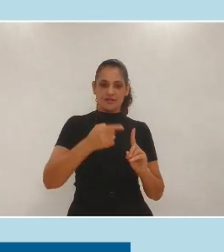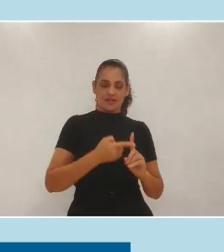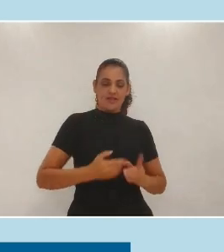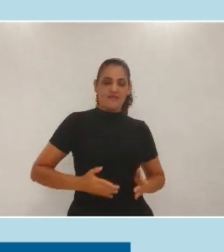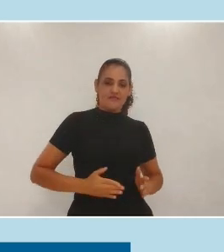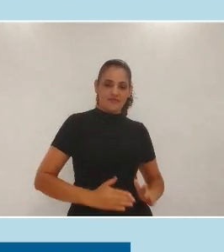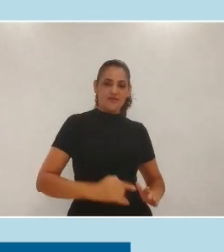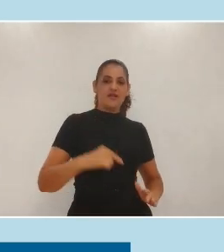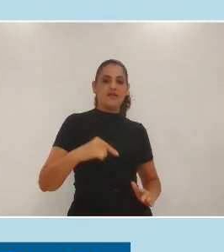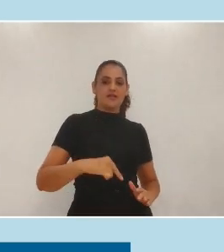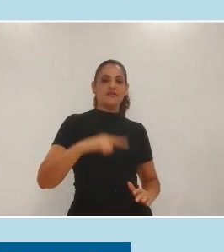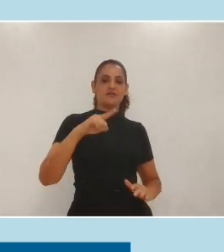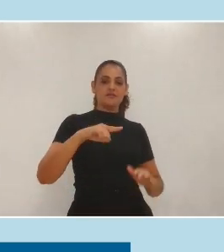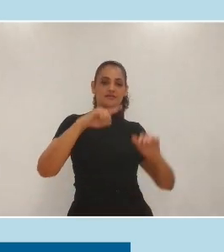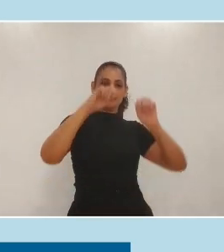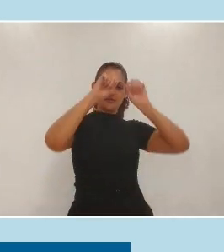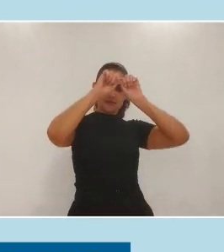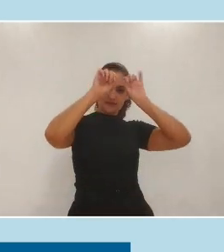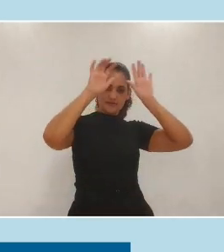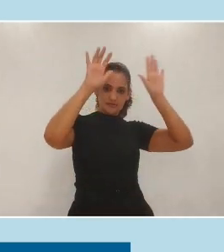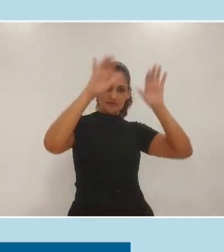E as mulheres que são